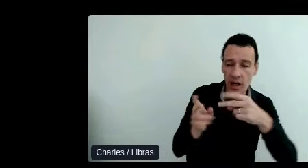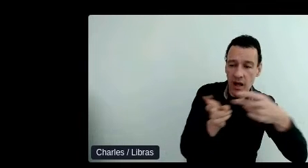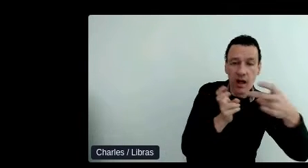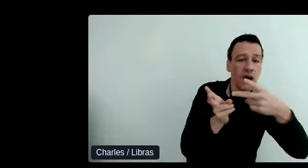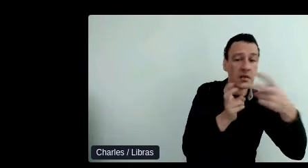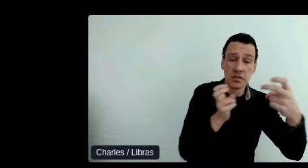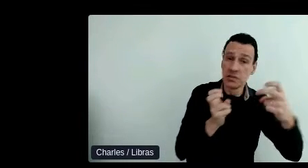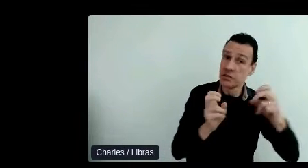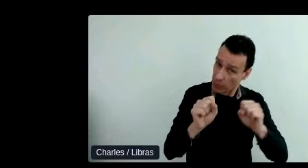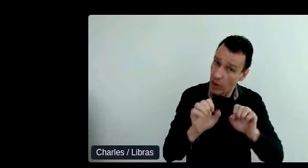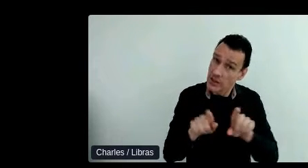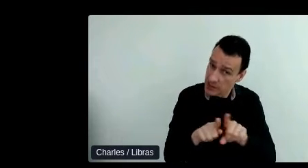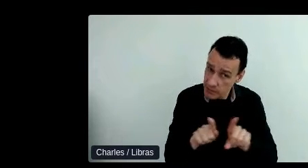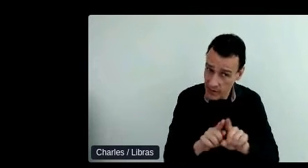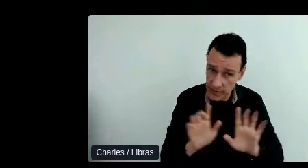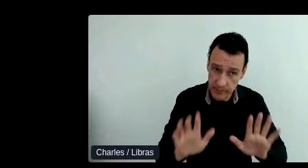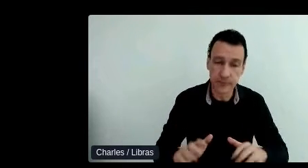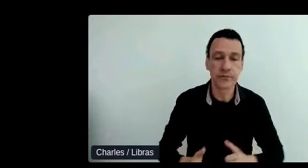Então, bem,